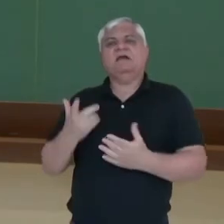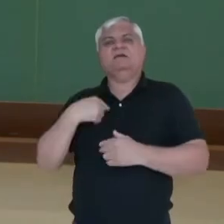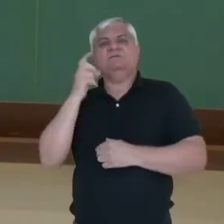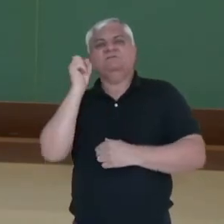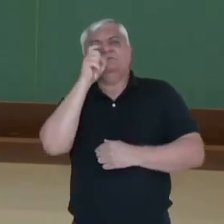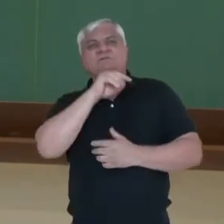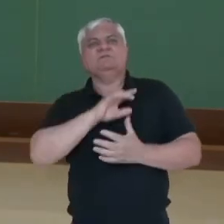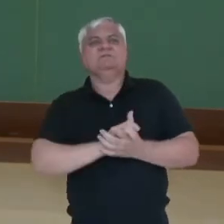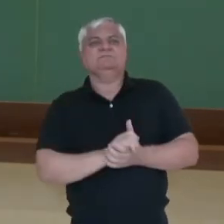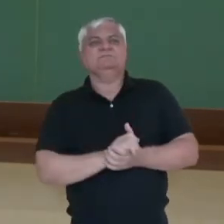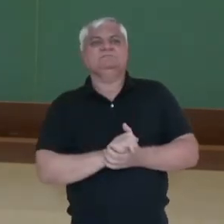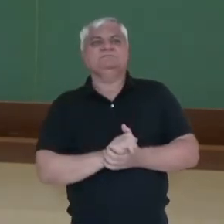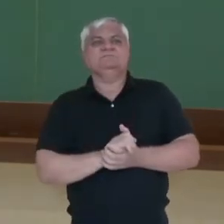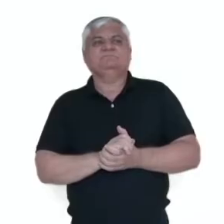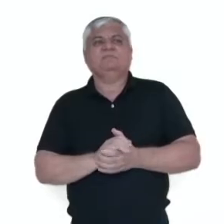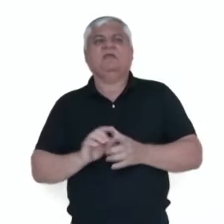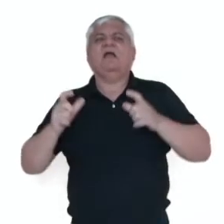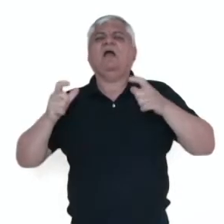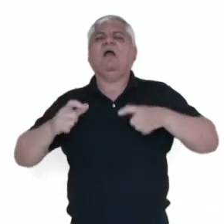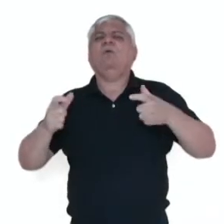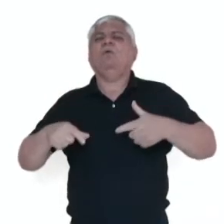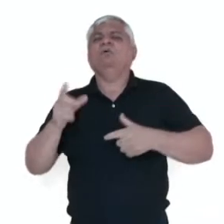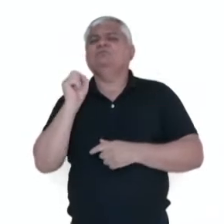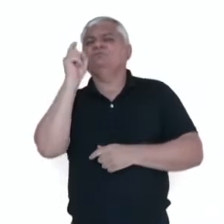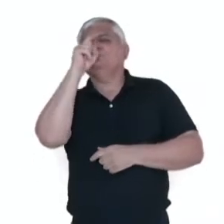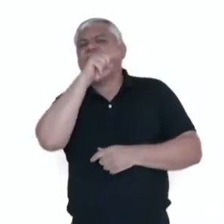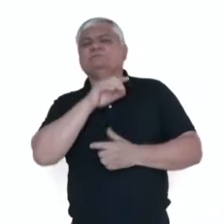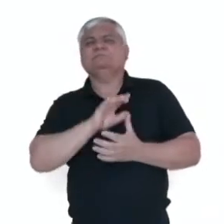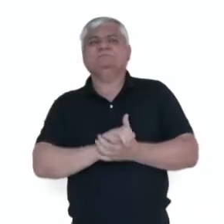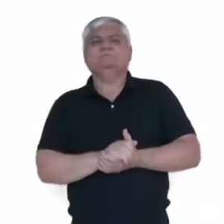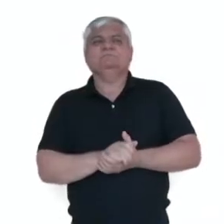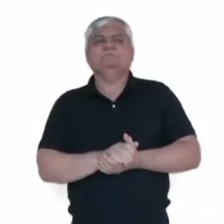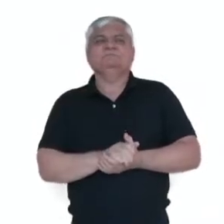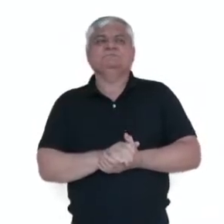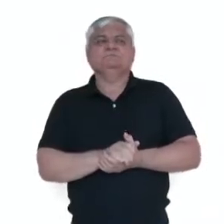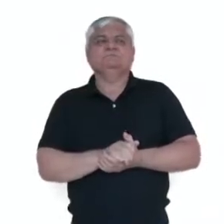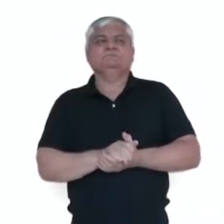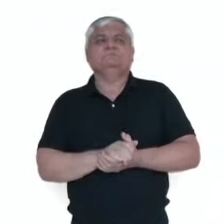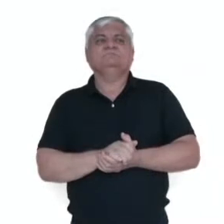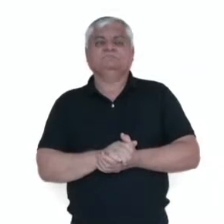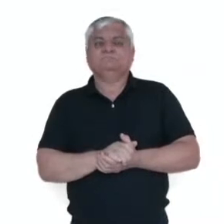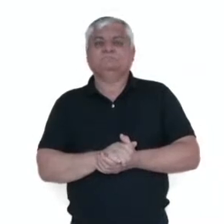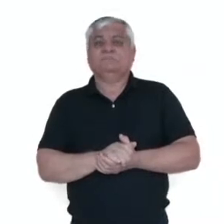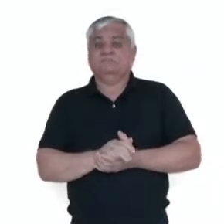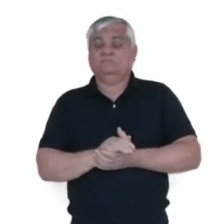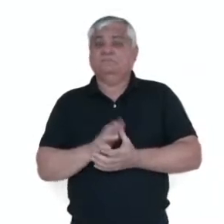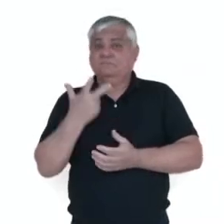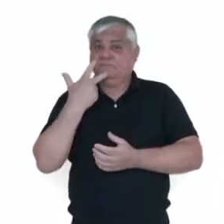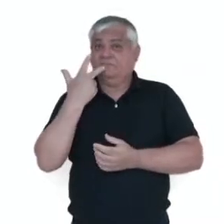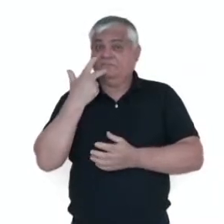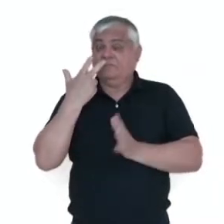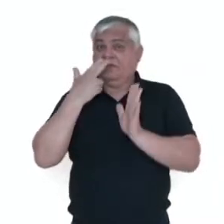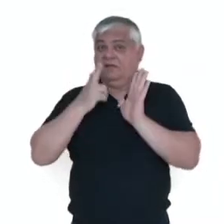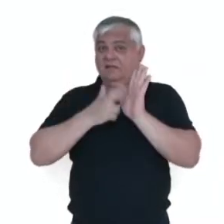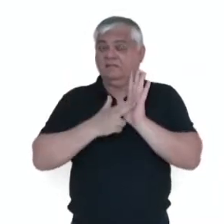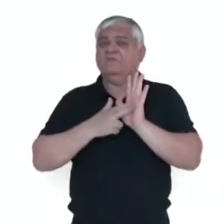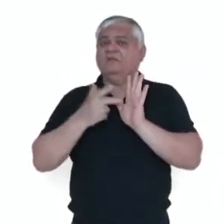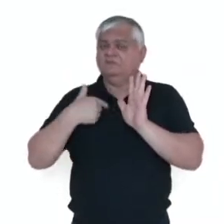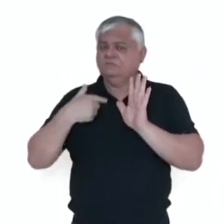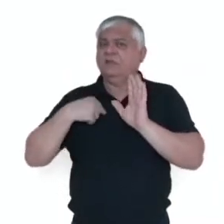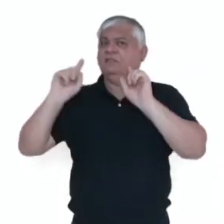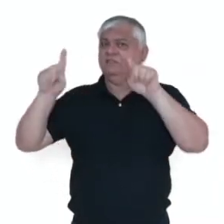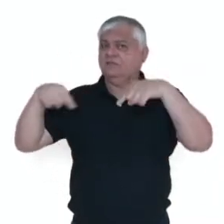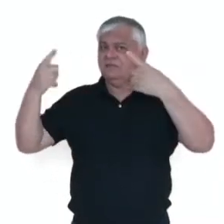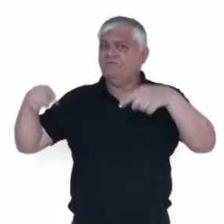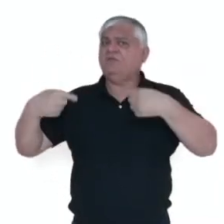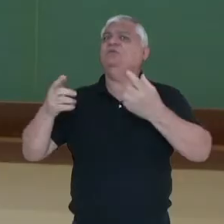encontradas. E onde estão essas dificuldades? Ó, ele segue dizendo, tivemos alguns